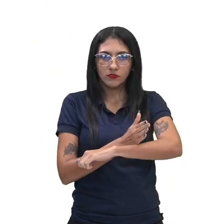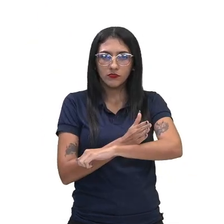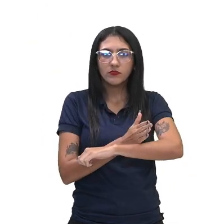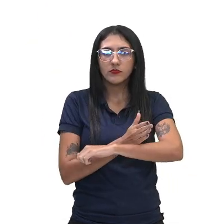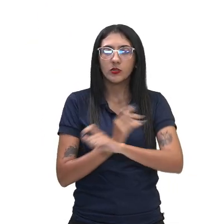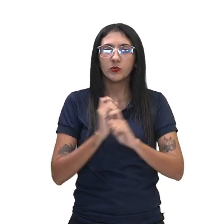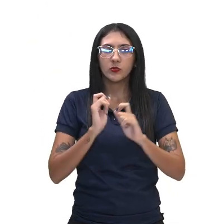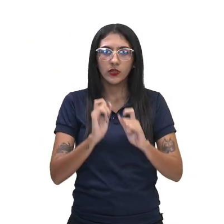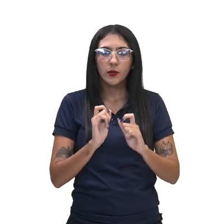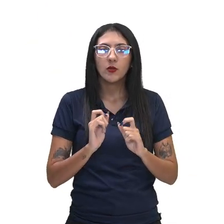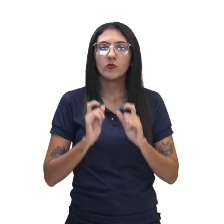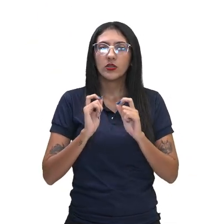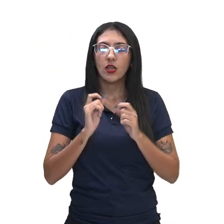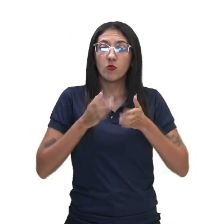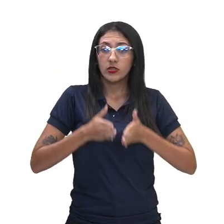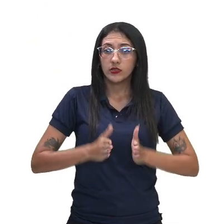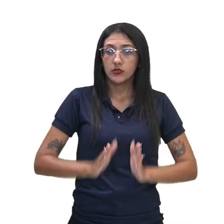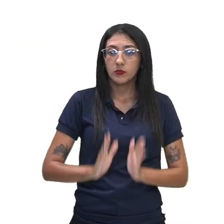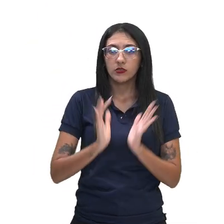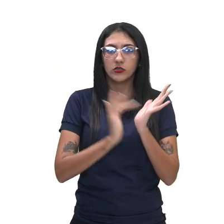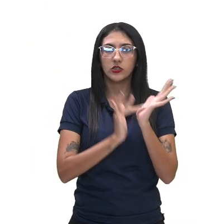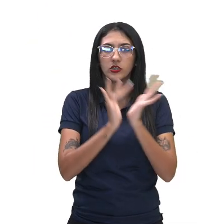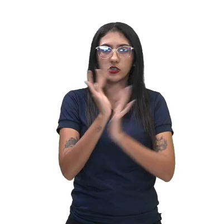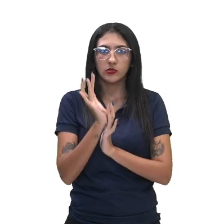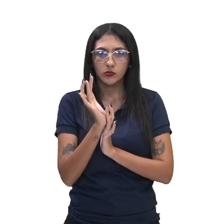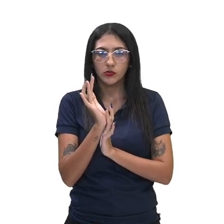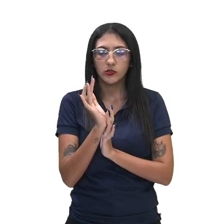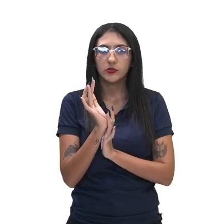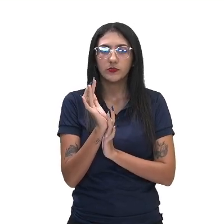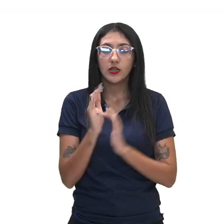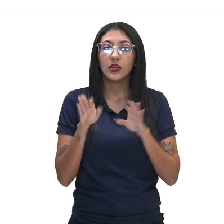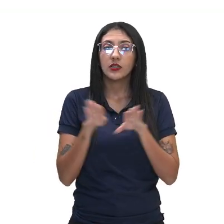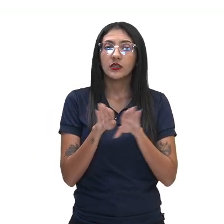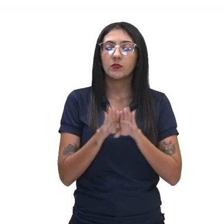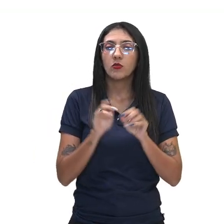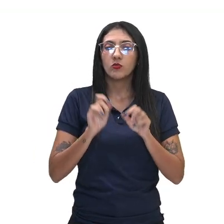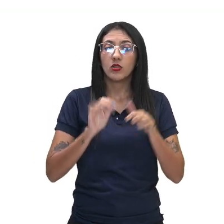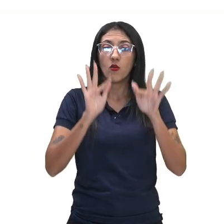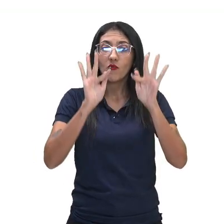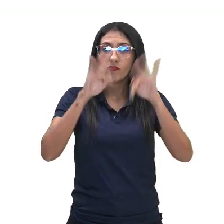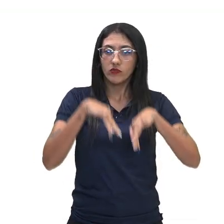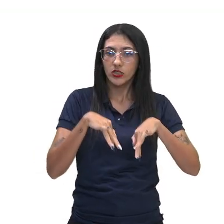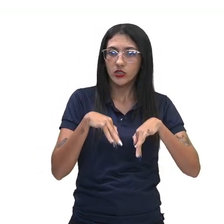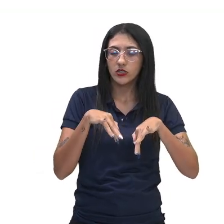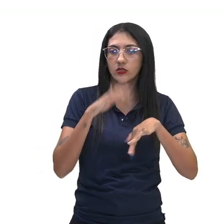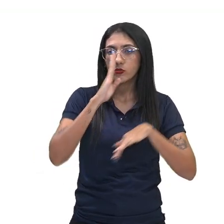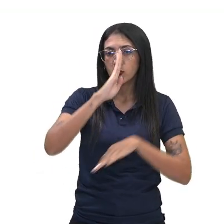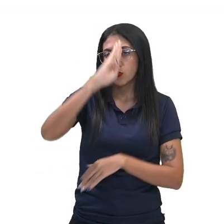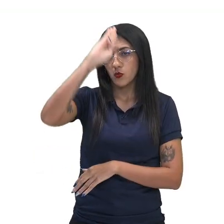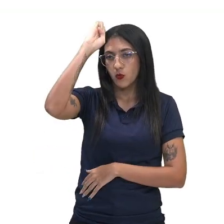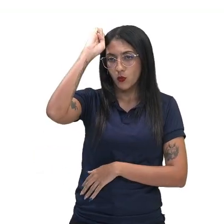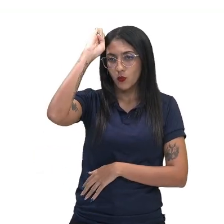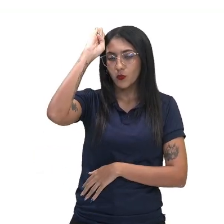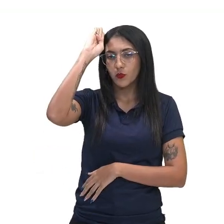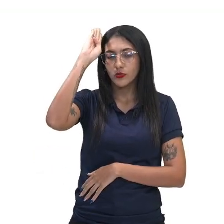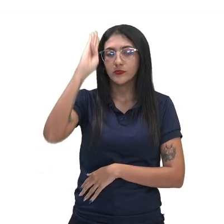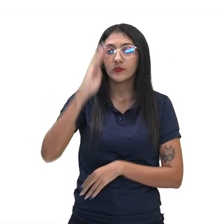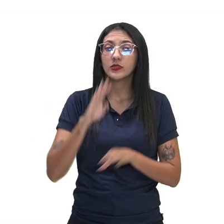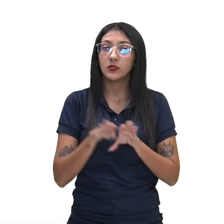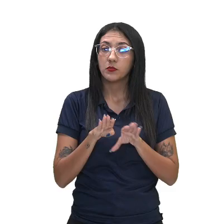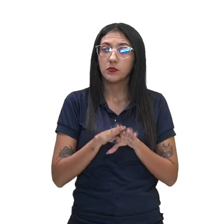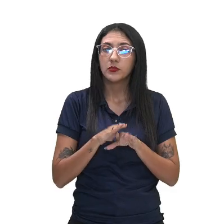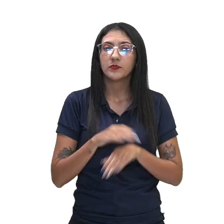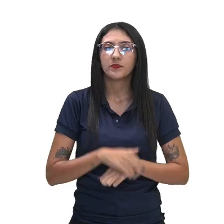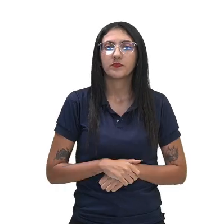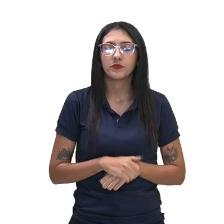Antiga, o nascimento de Jesus, assim como a queda do Império Romano também vai ser um evento importante,